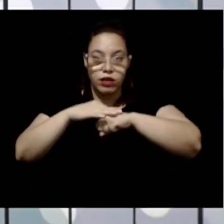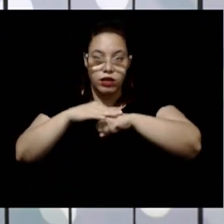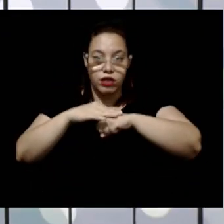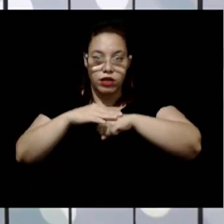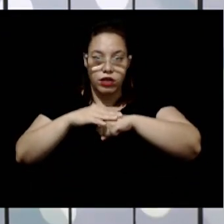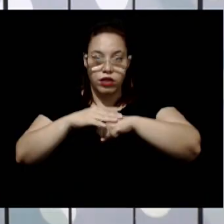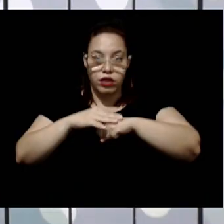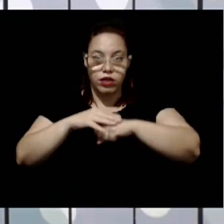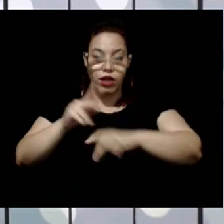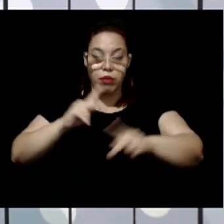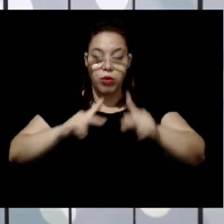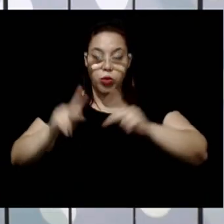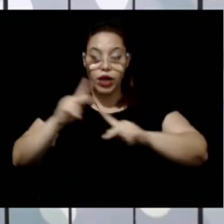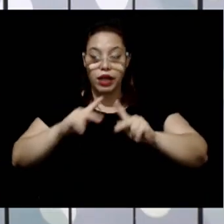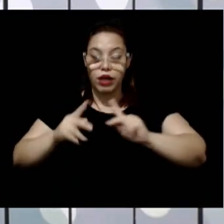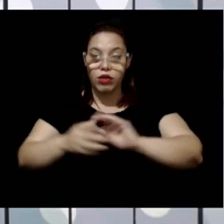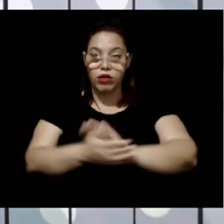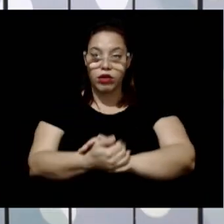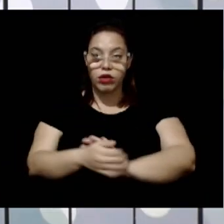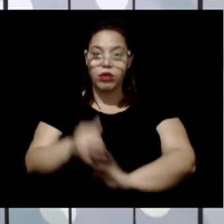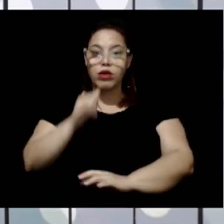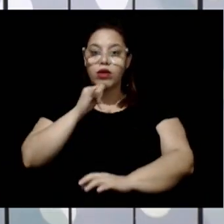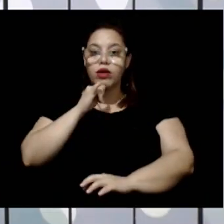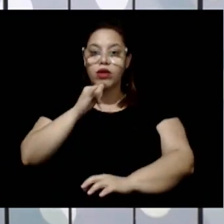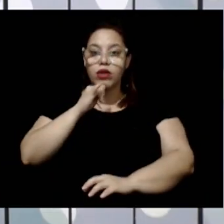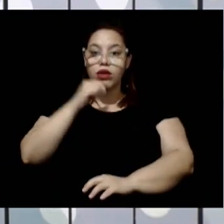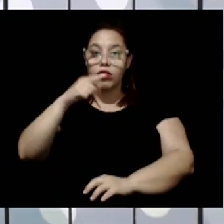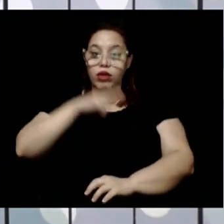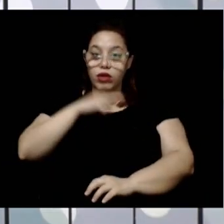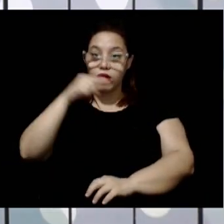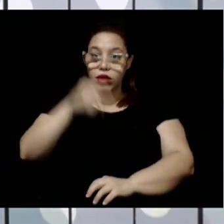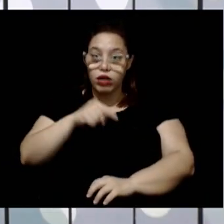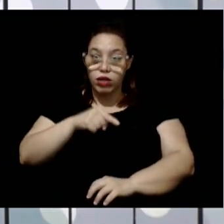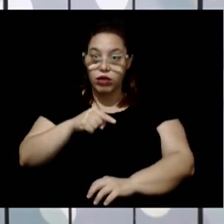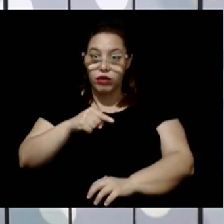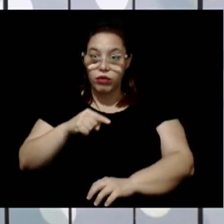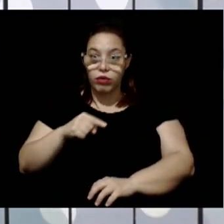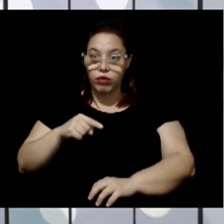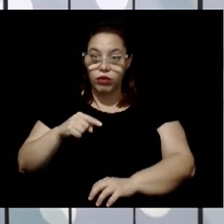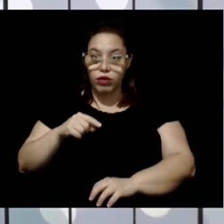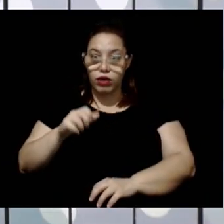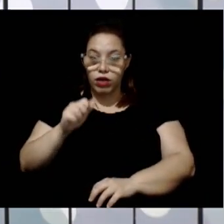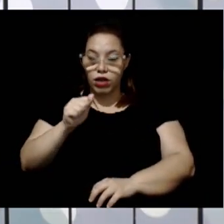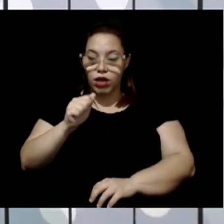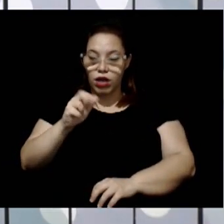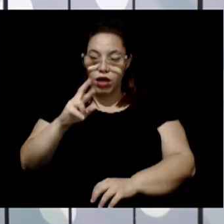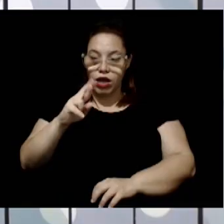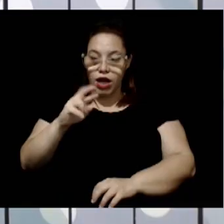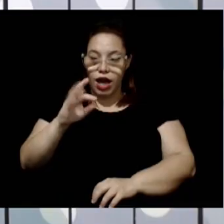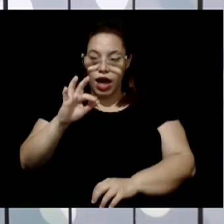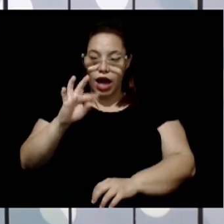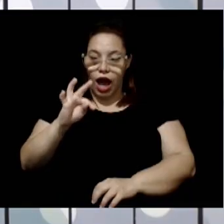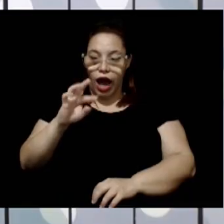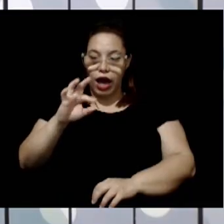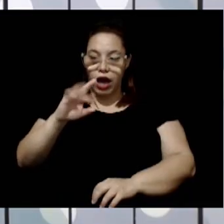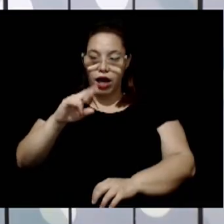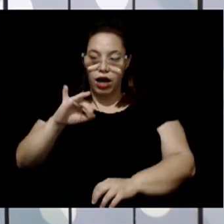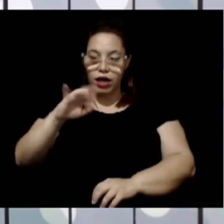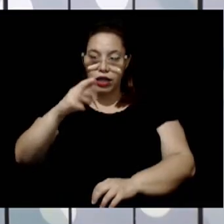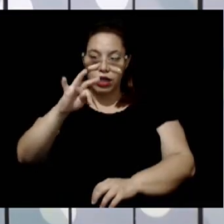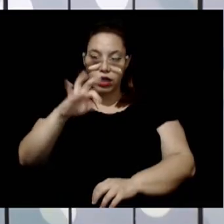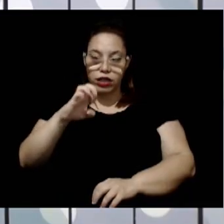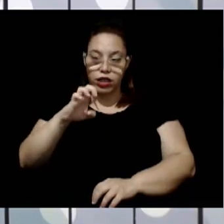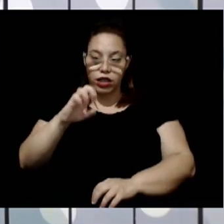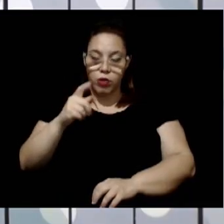população. Por exemplo, eu tenho aqui que a artrite reumatoide é uma delas. Eu gostaria que o